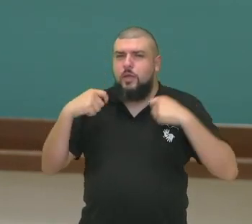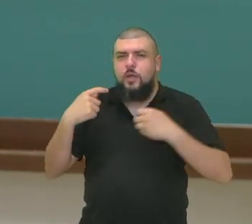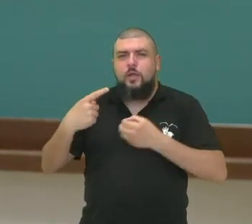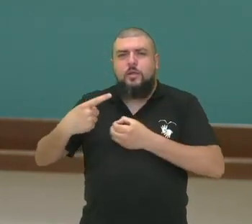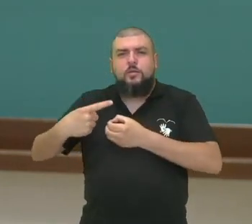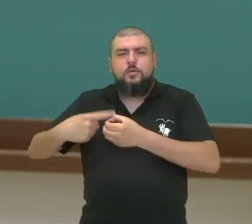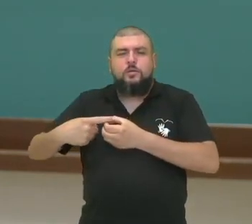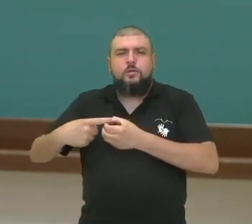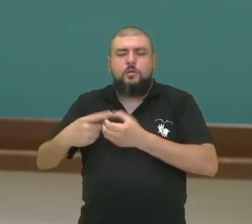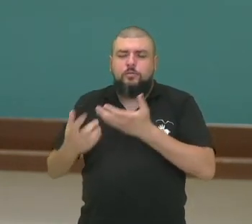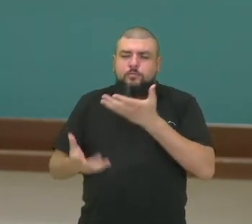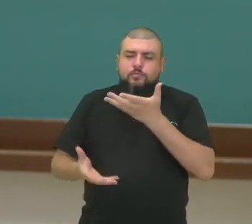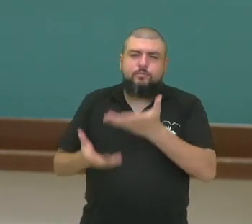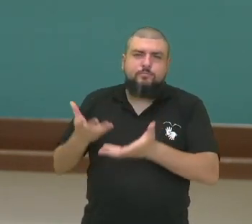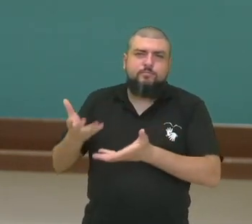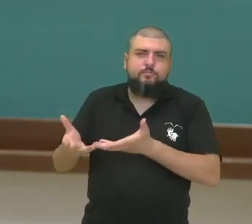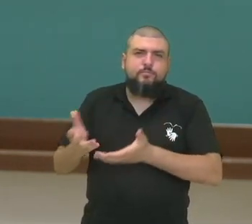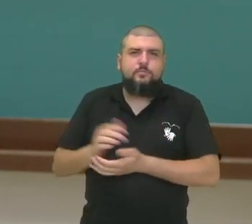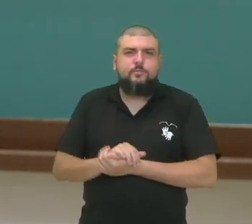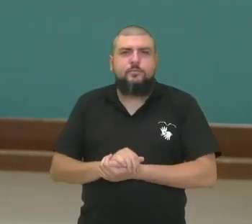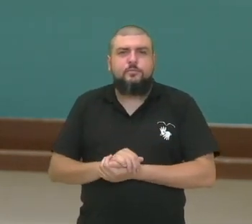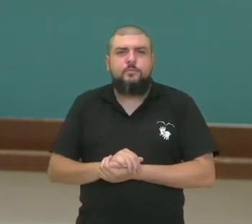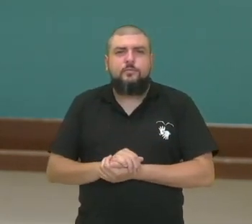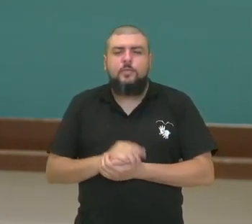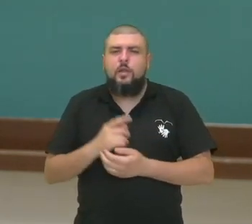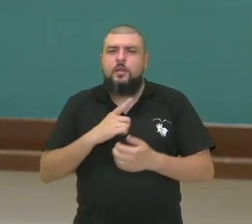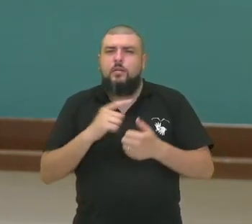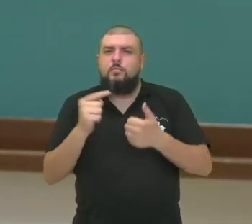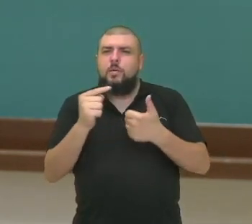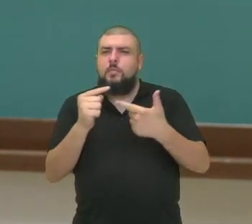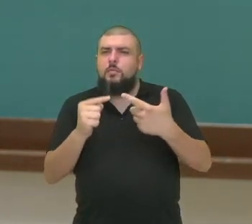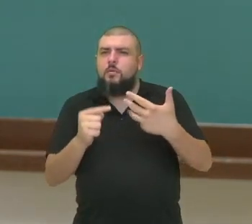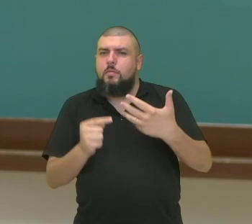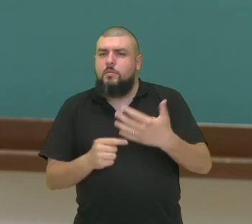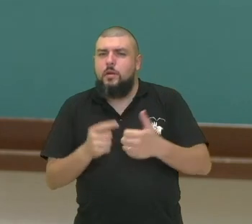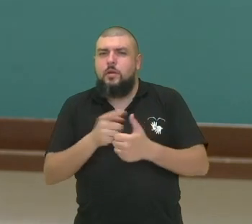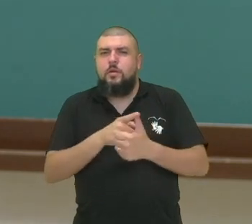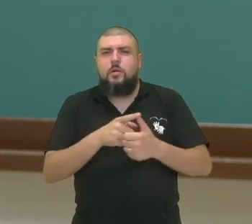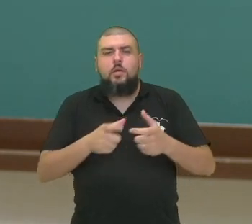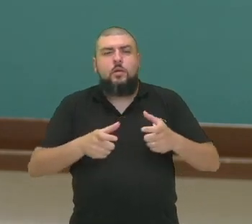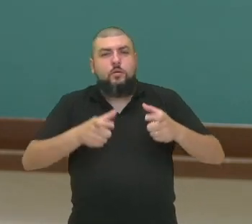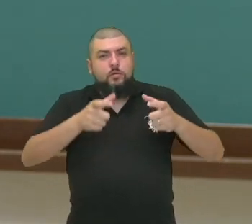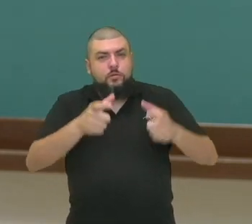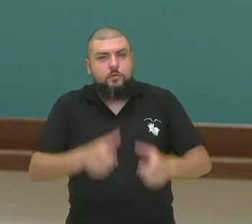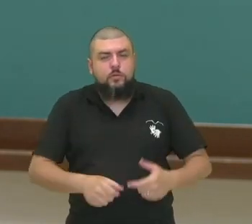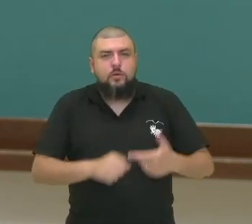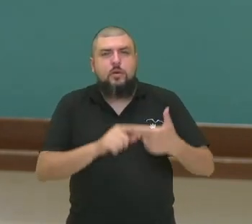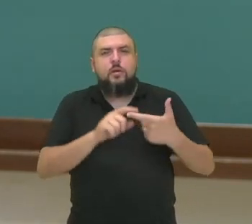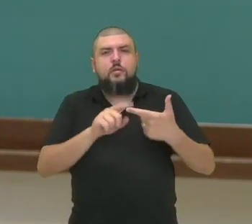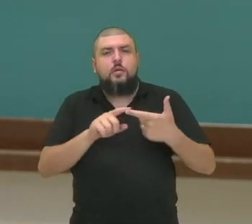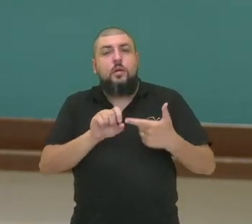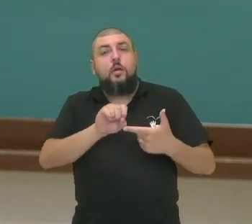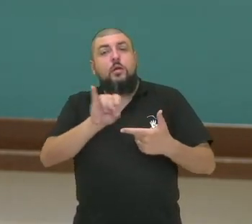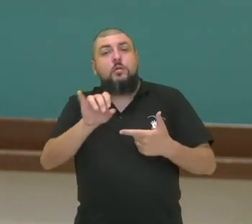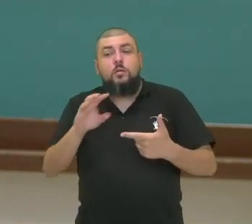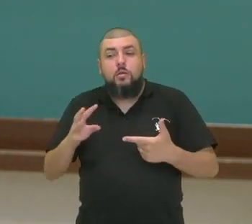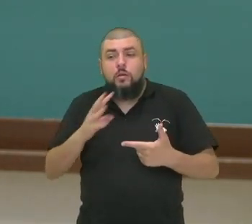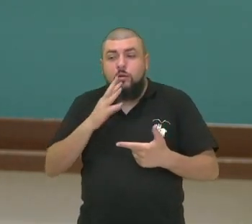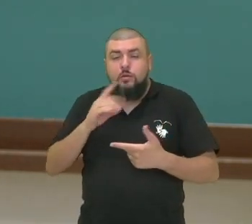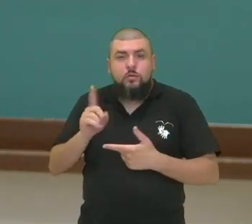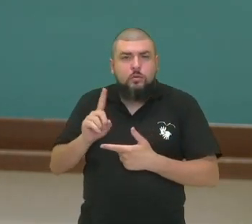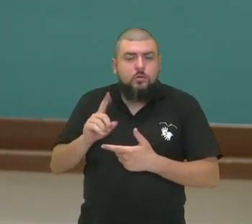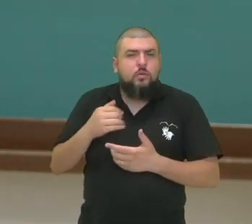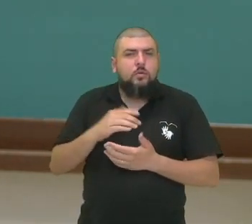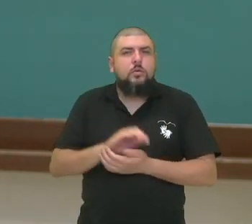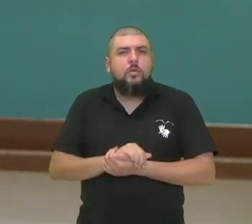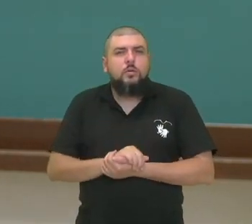no seu hino. Aí a gente tem elementos interessantes, ó, a localização geográfica de Campo Mourão. Então, mesmo que você não conheça o